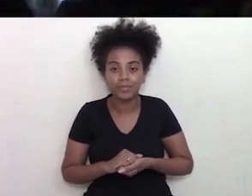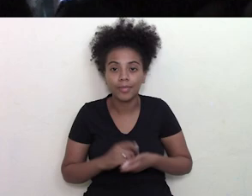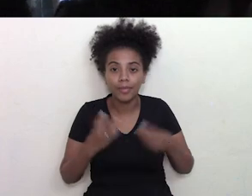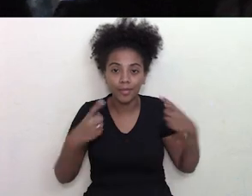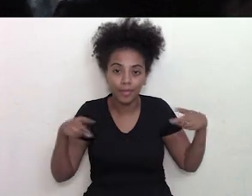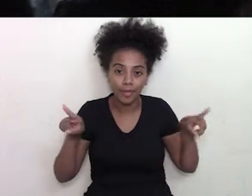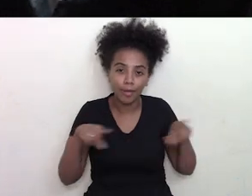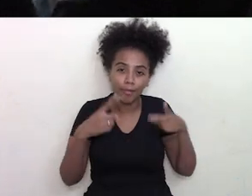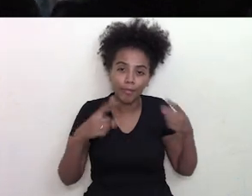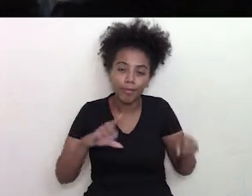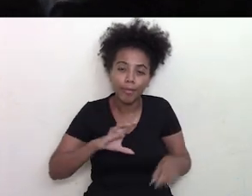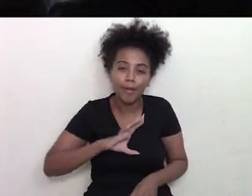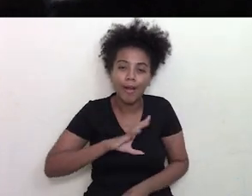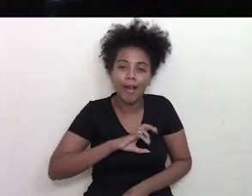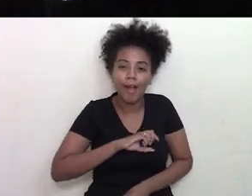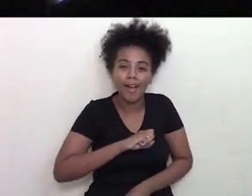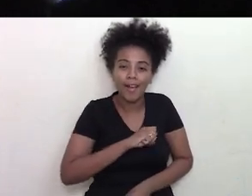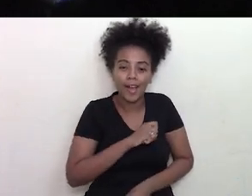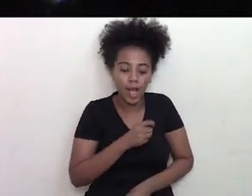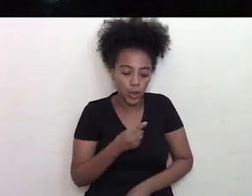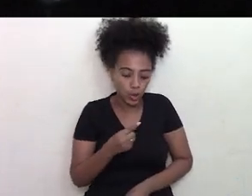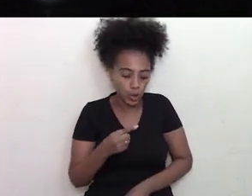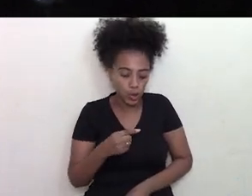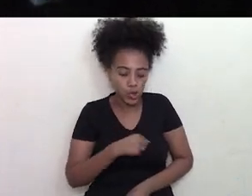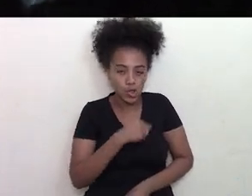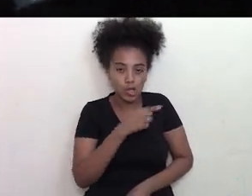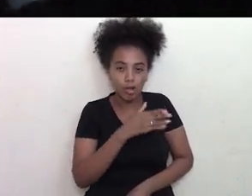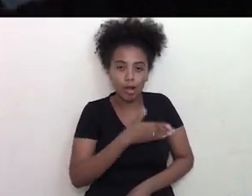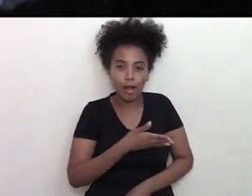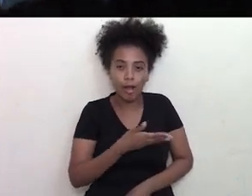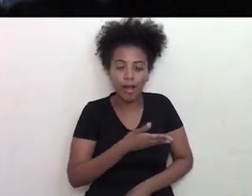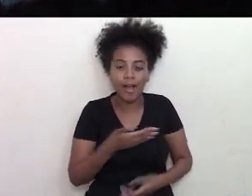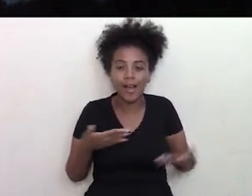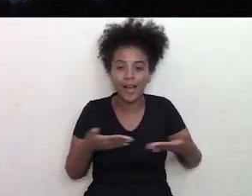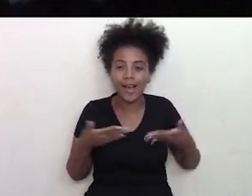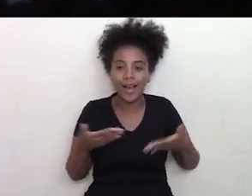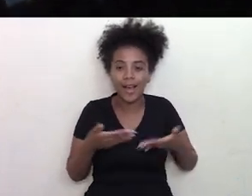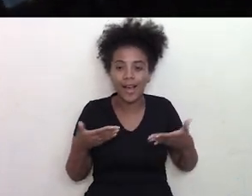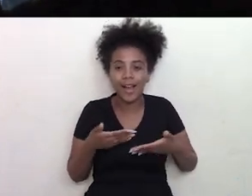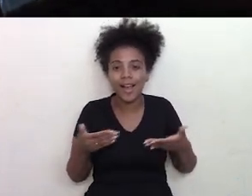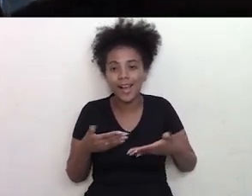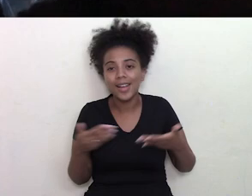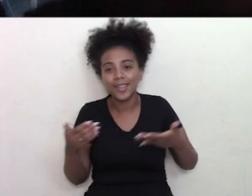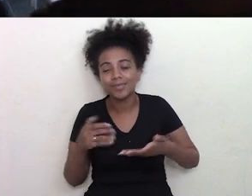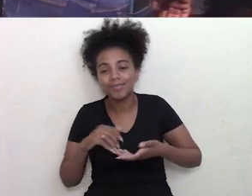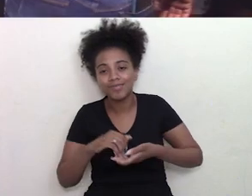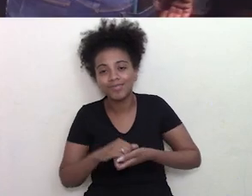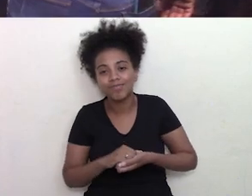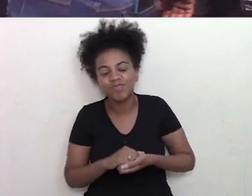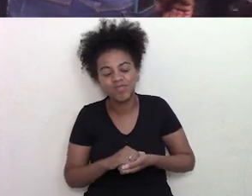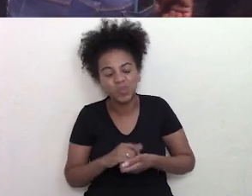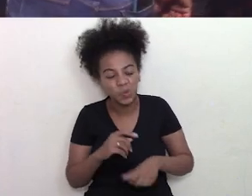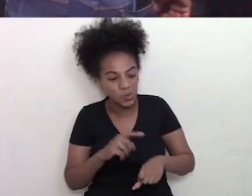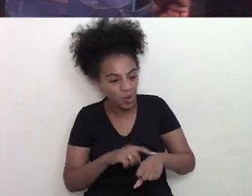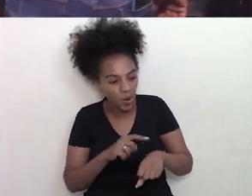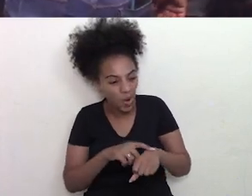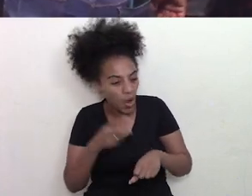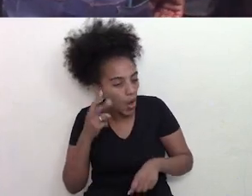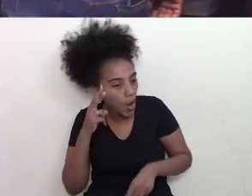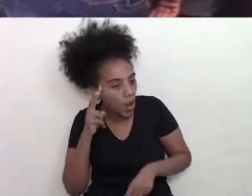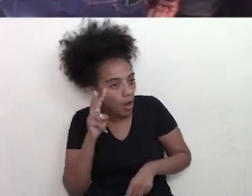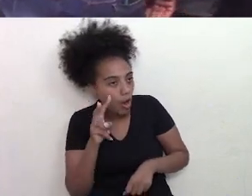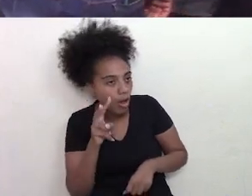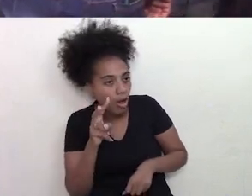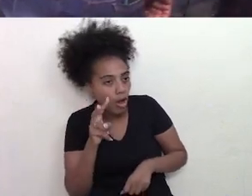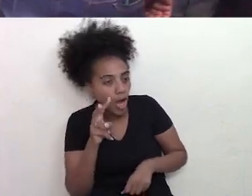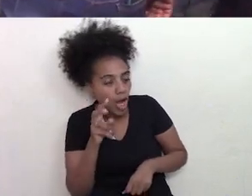Essa música romântica vai tocar o coraçãozinho de vocês agora. Marrom, é aquele momento que você olha pro